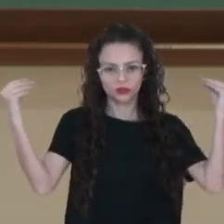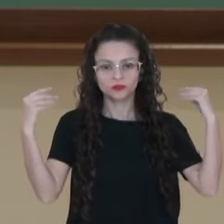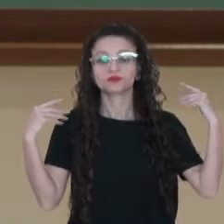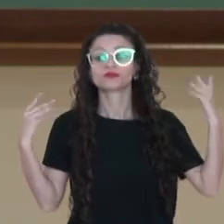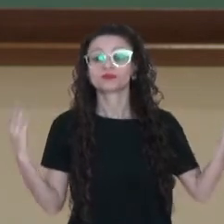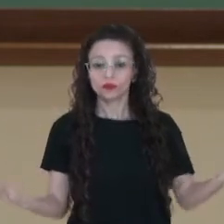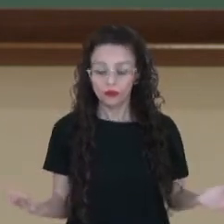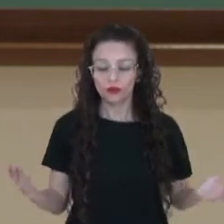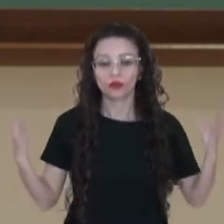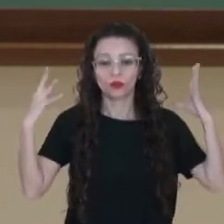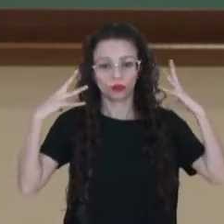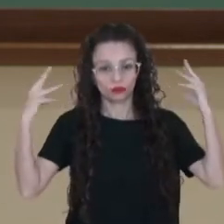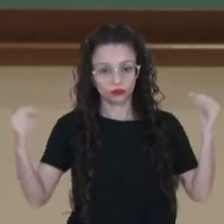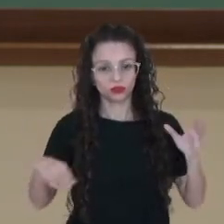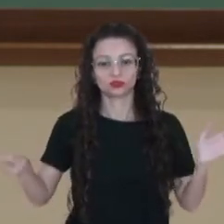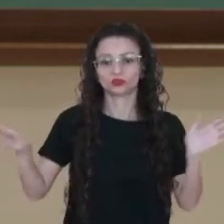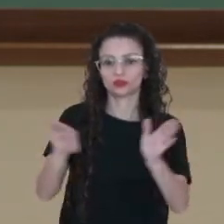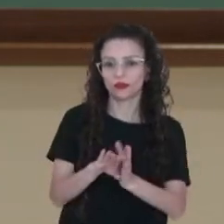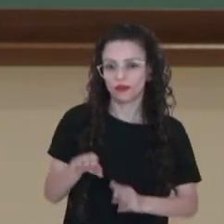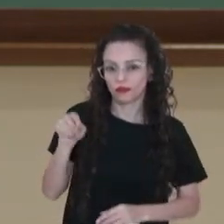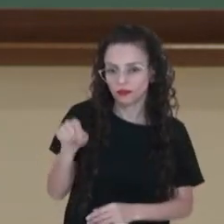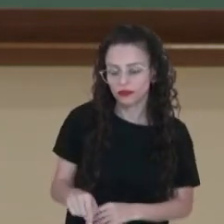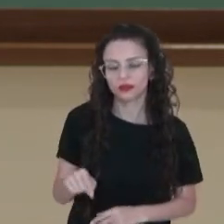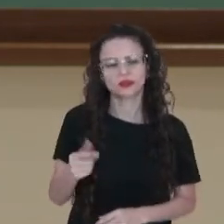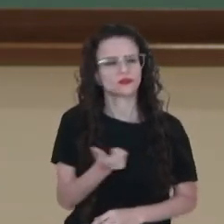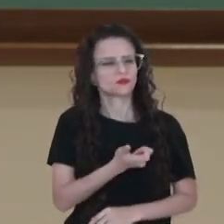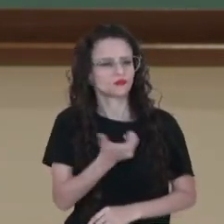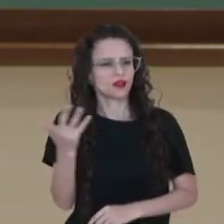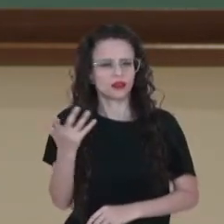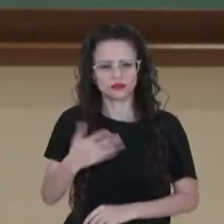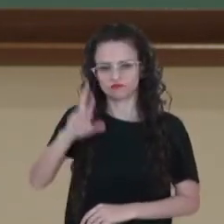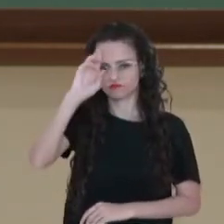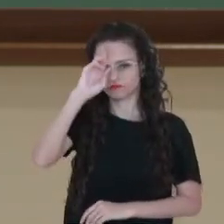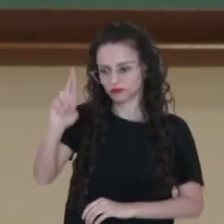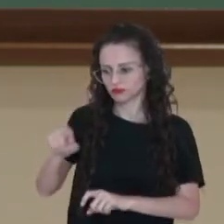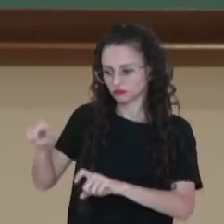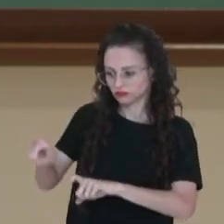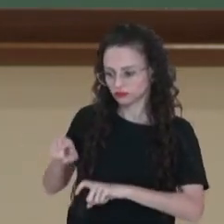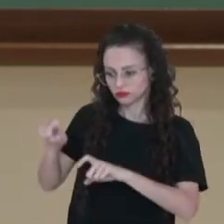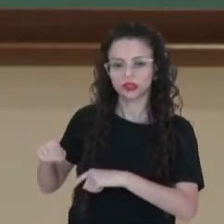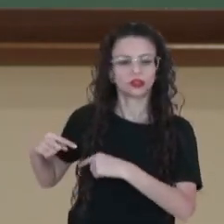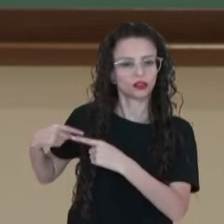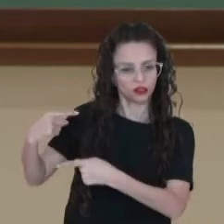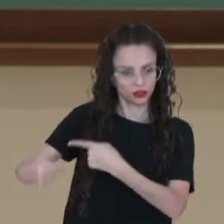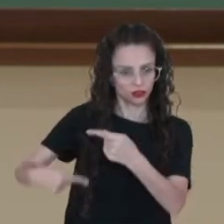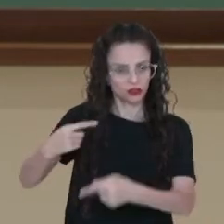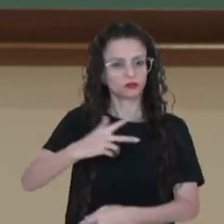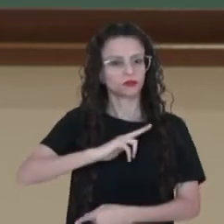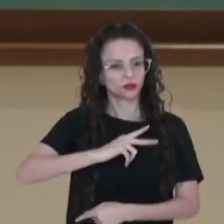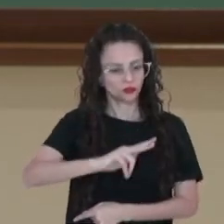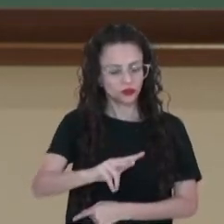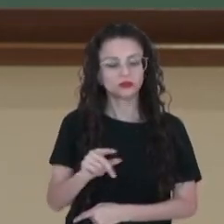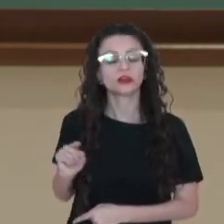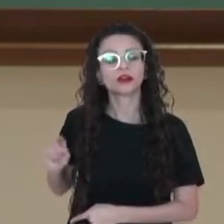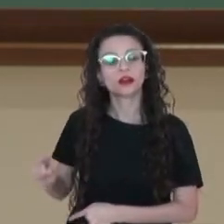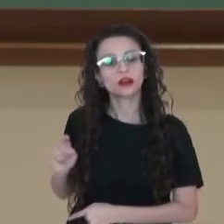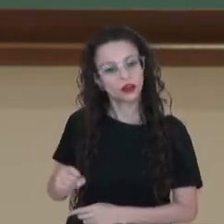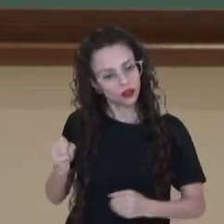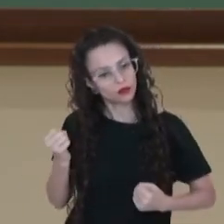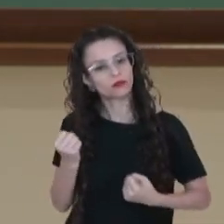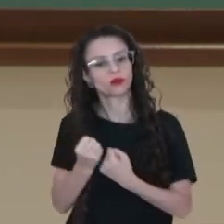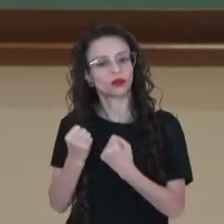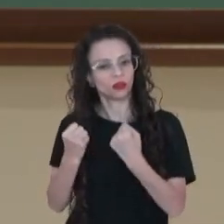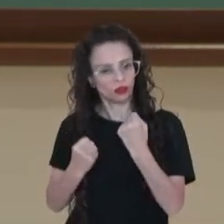quando os holandeses chegaram, muitos senhores de engenho descendentes de portugueses, né, luso-brasileiros, apoiaram